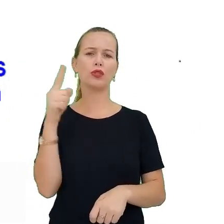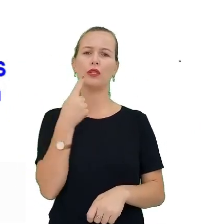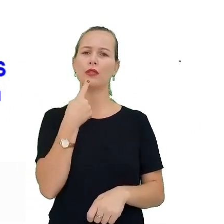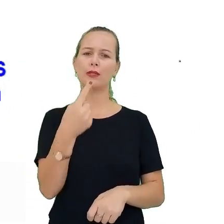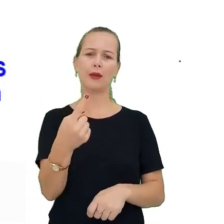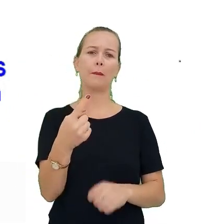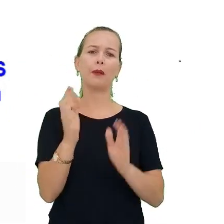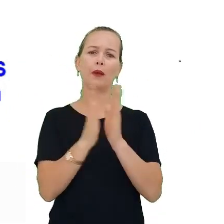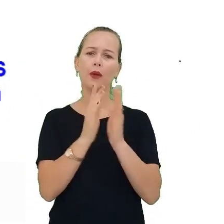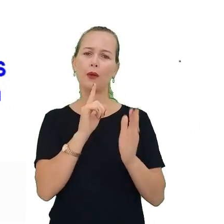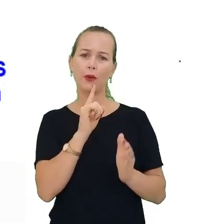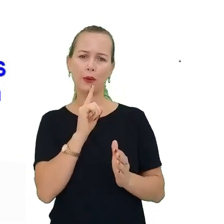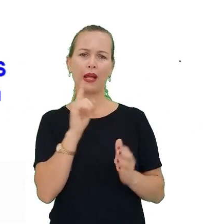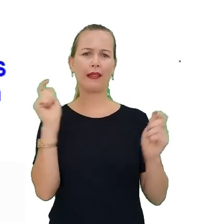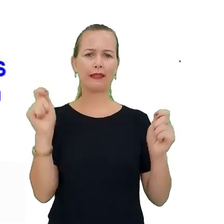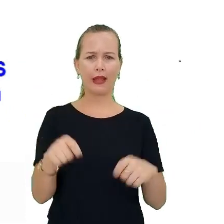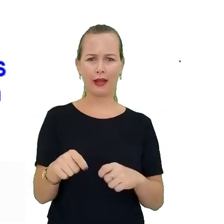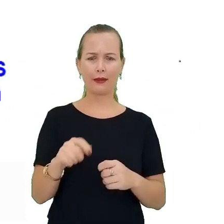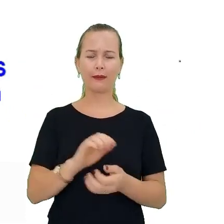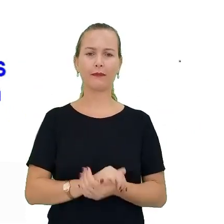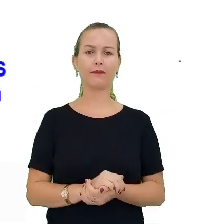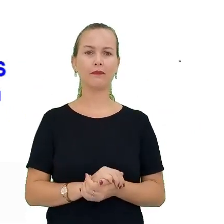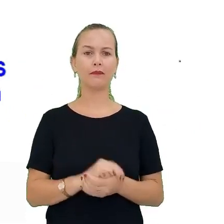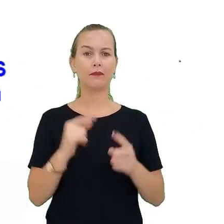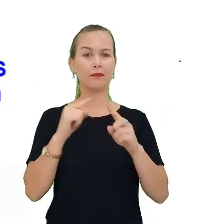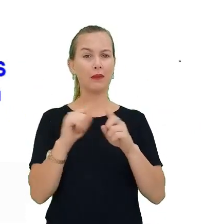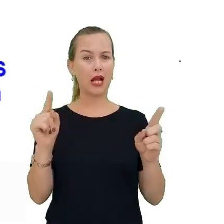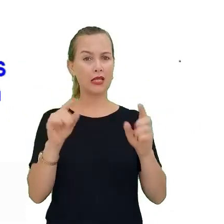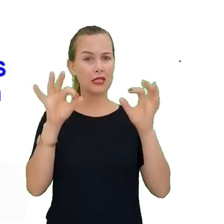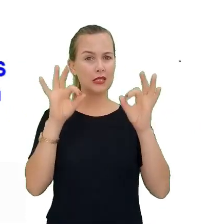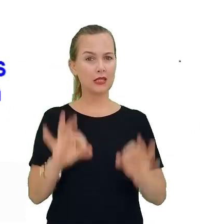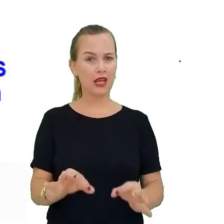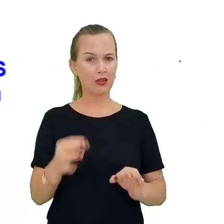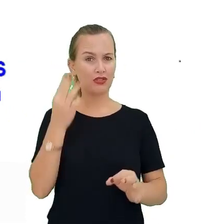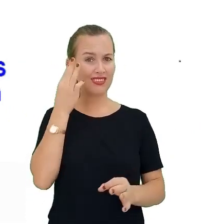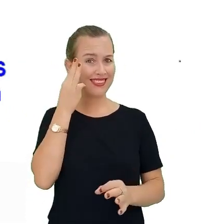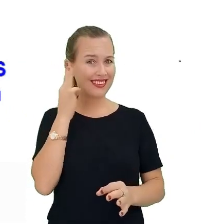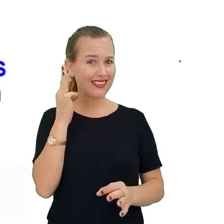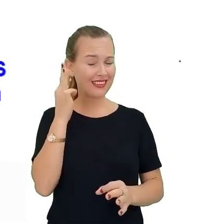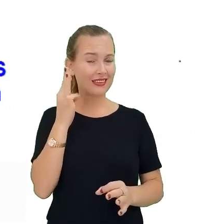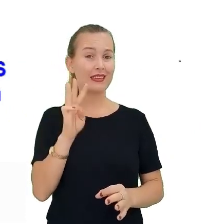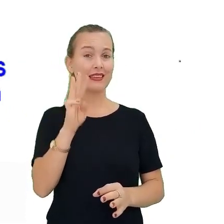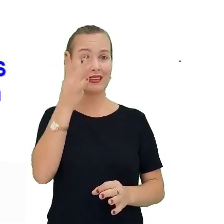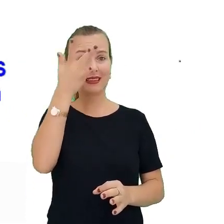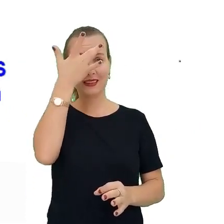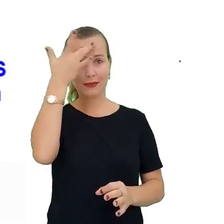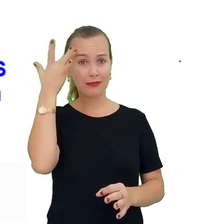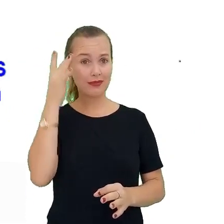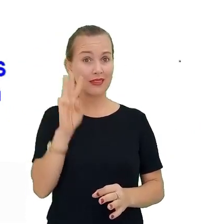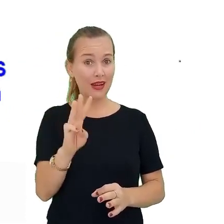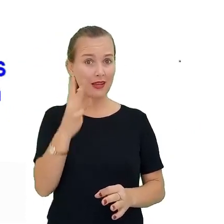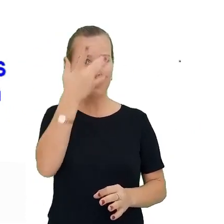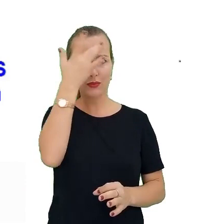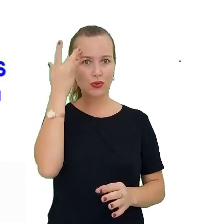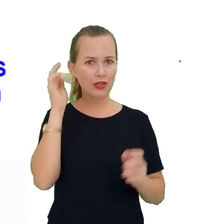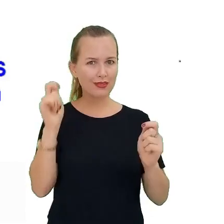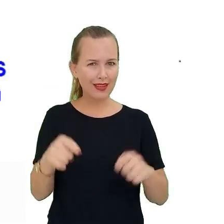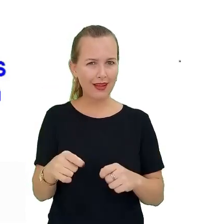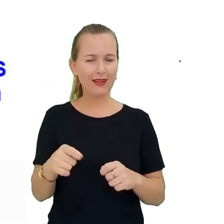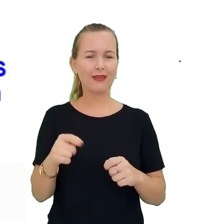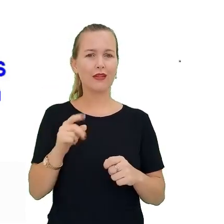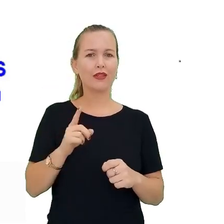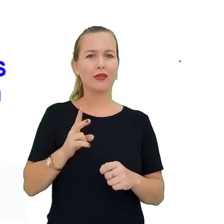algum dia da semana. Isso pode acontecer, mas não é confirmação de que 3 pessoas façam aniversário no mesmo dia da